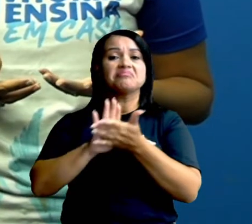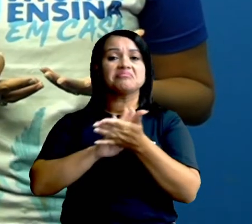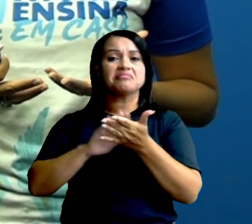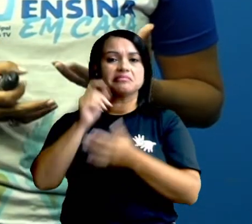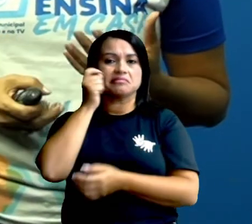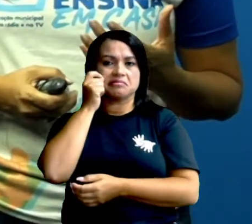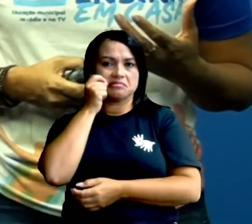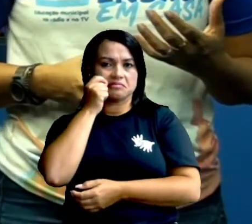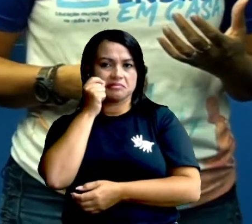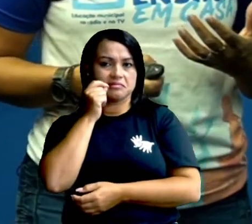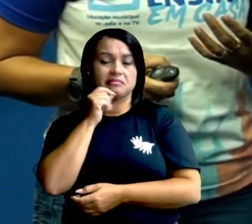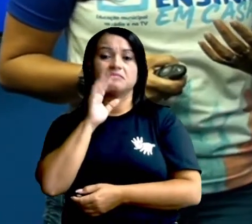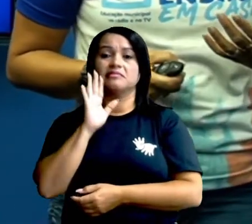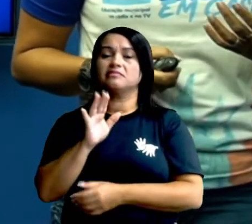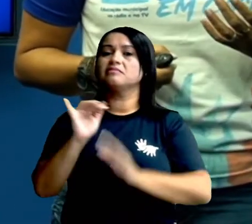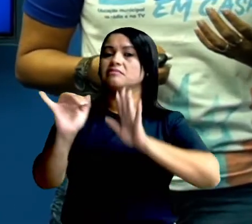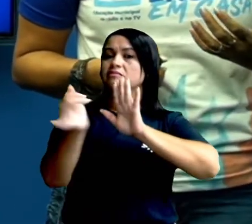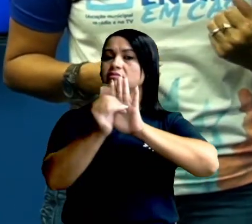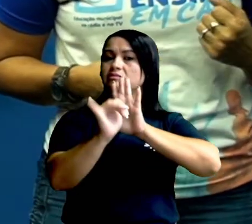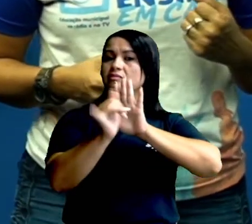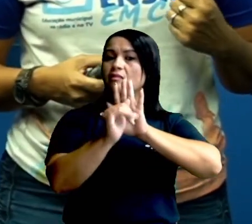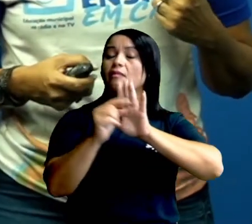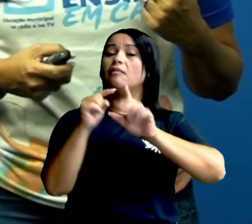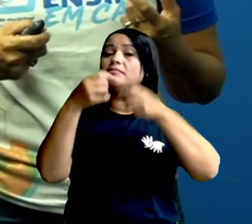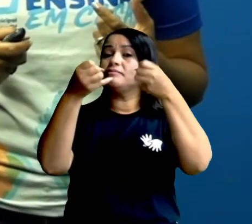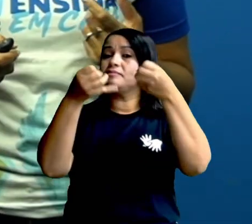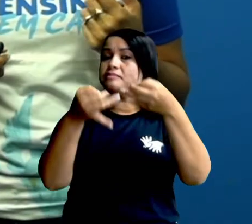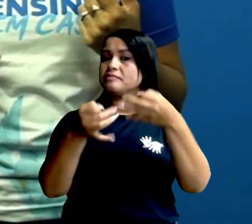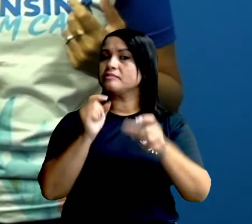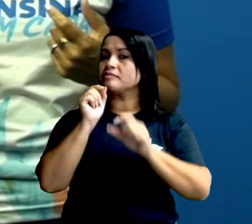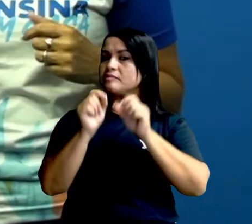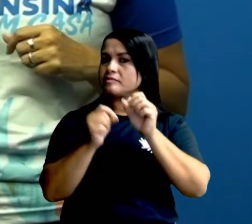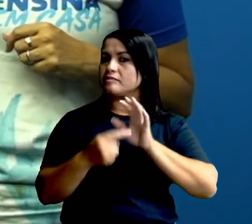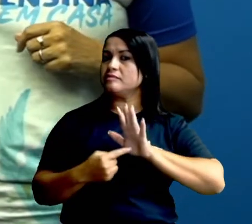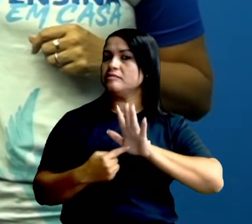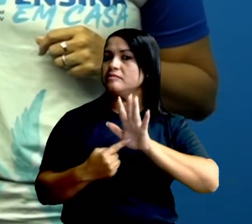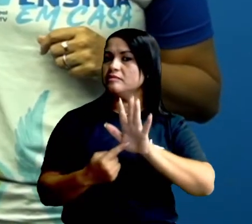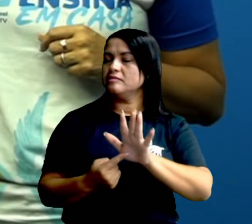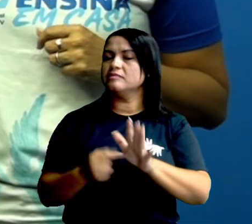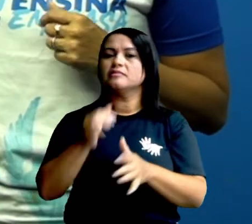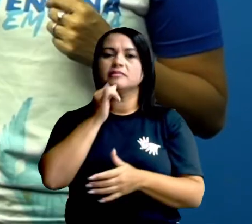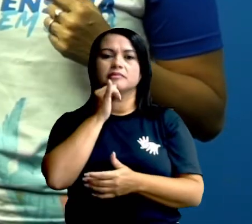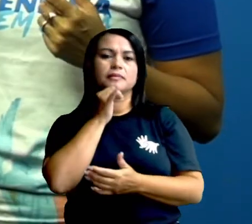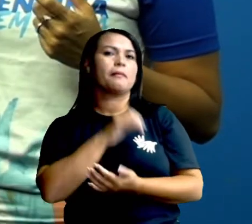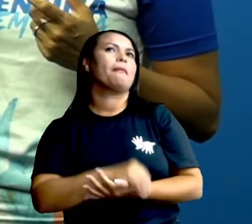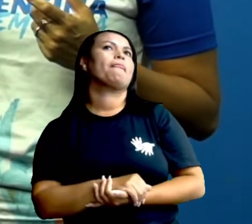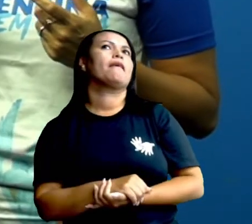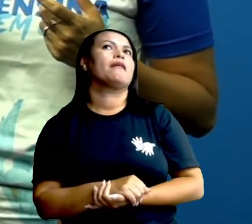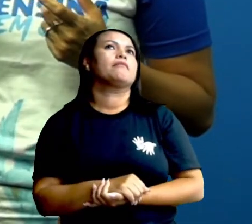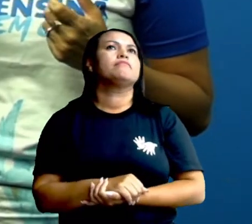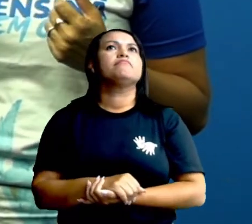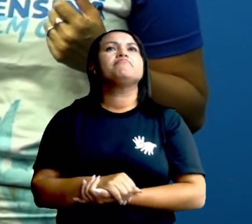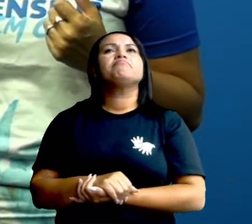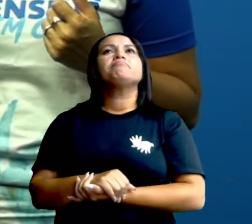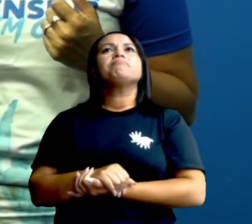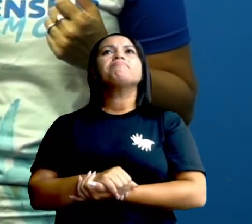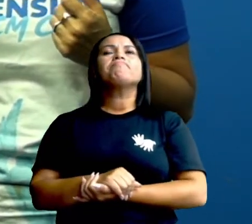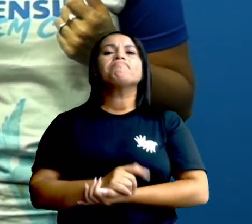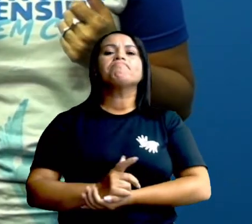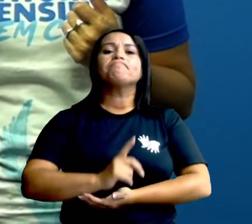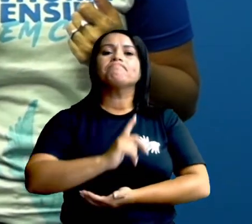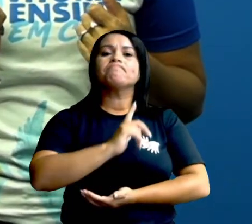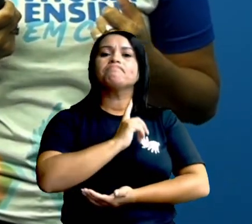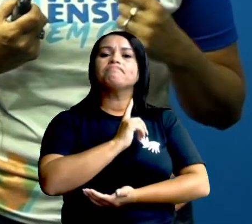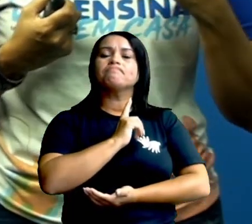ratos, né? Então, essa fábula, ela serve de alerta, como, por exemplo, ela traz